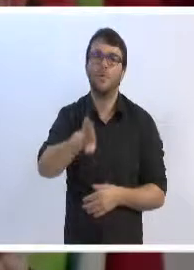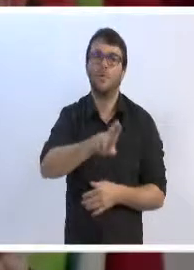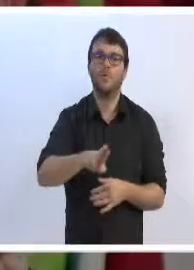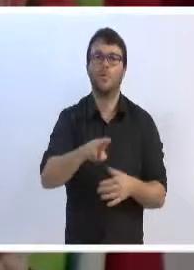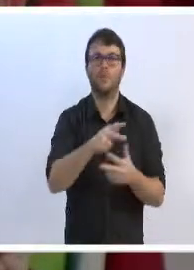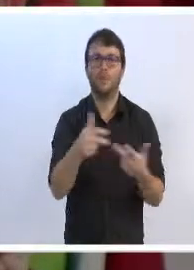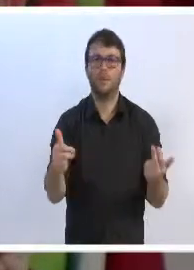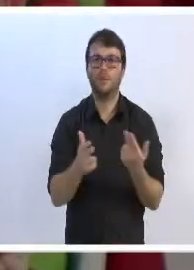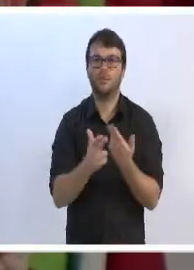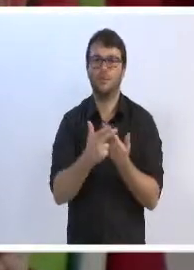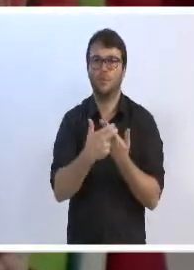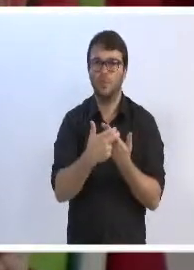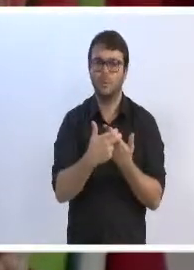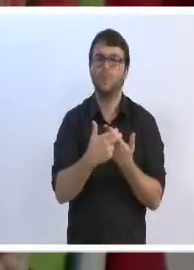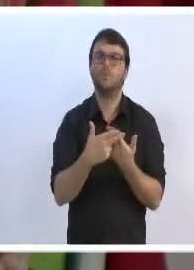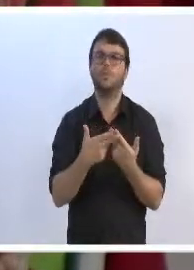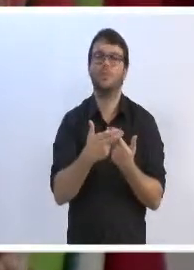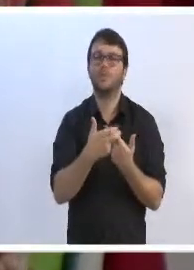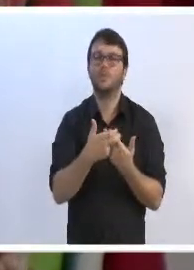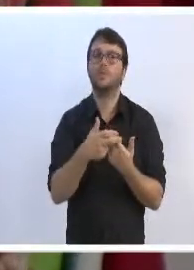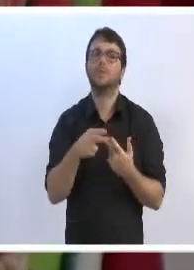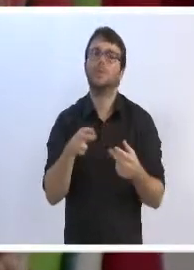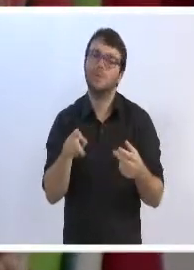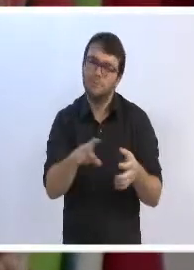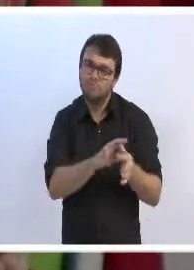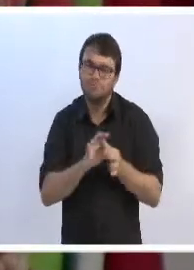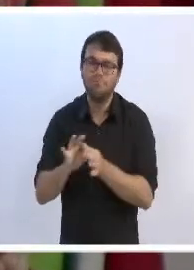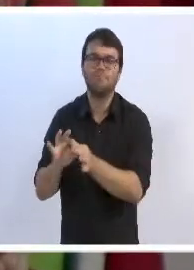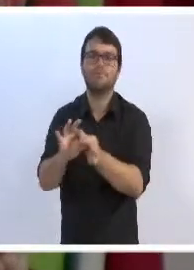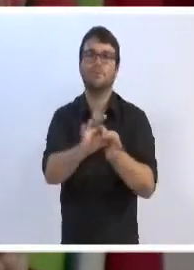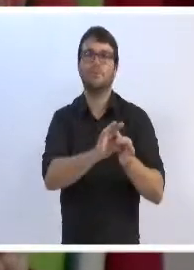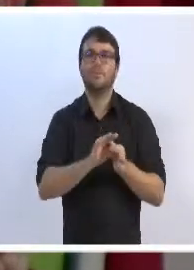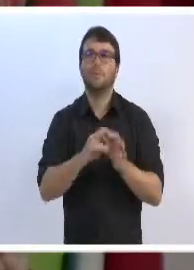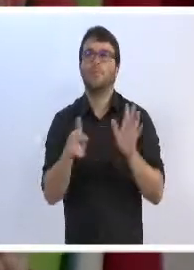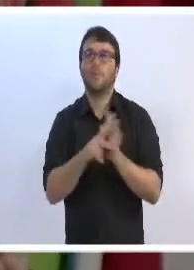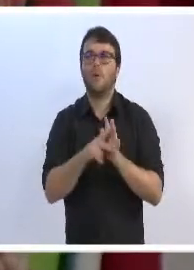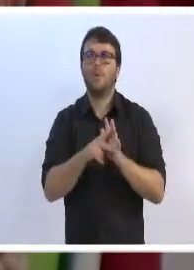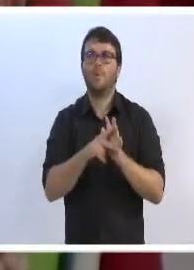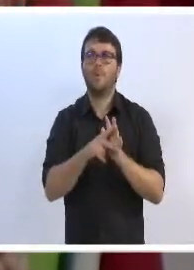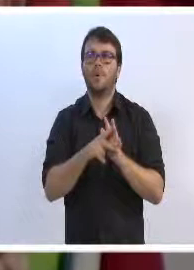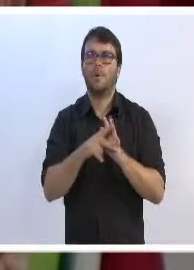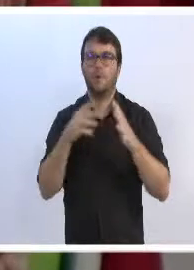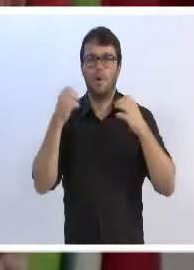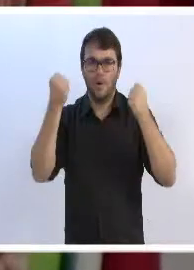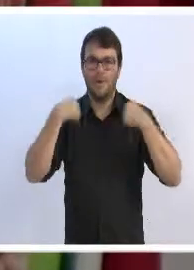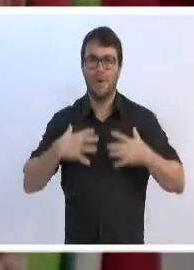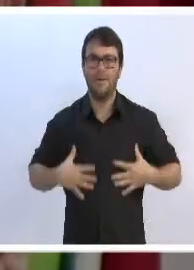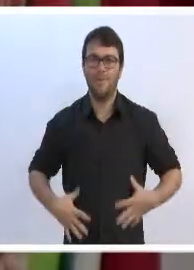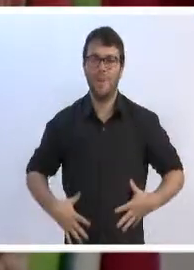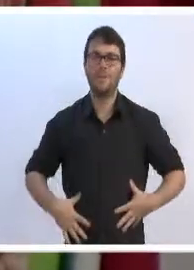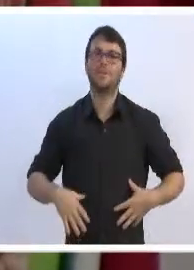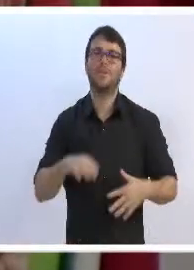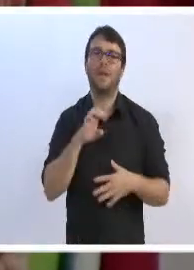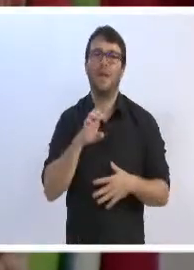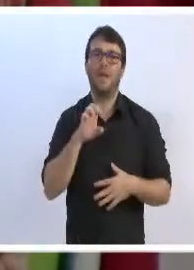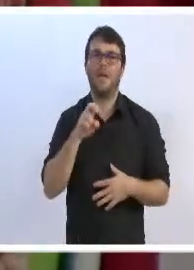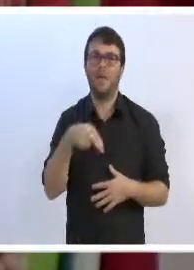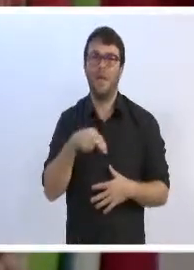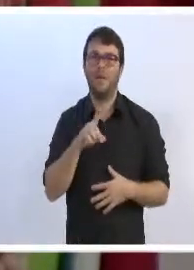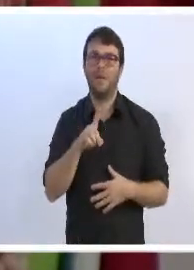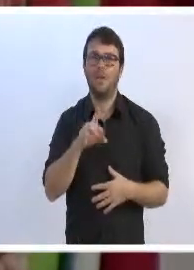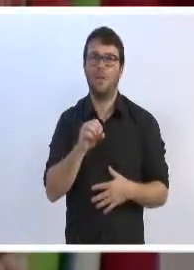único de saúde que estão unidos através da en lo crescer que é uma instituição